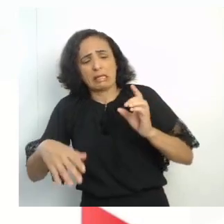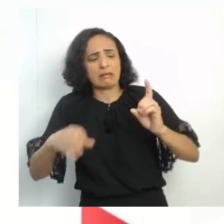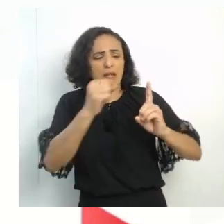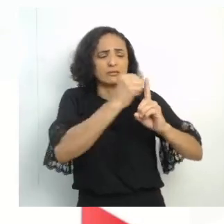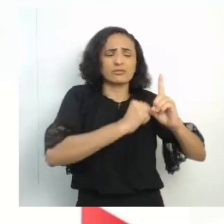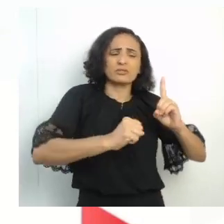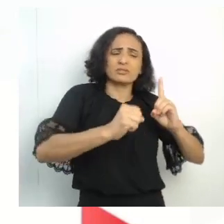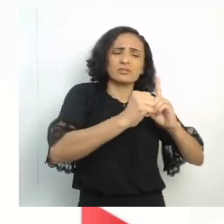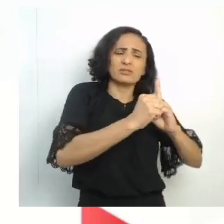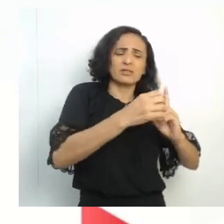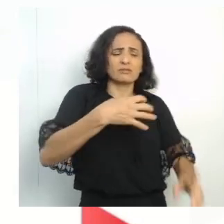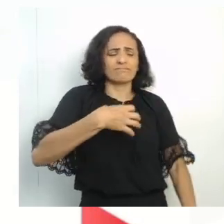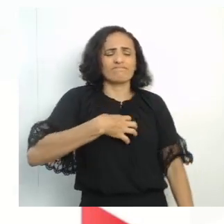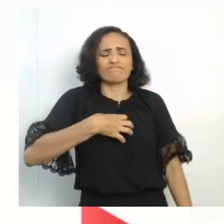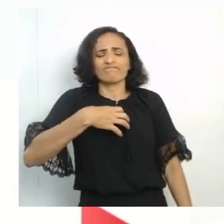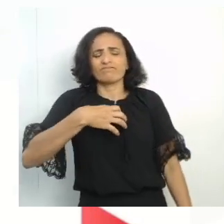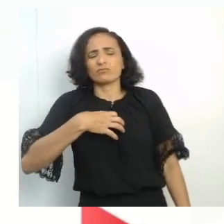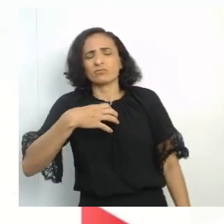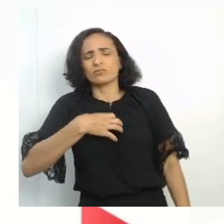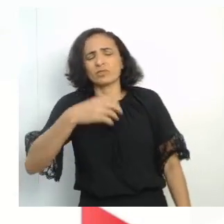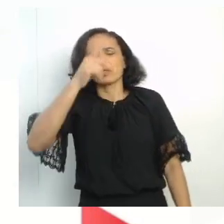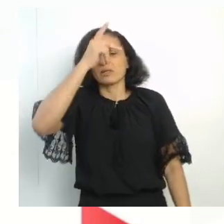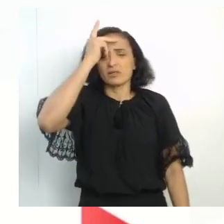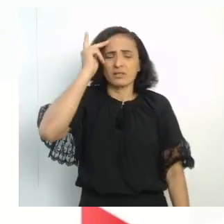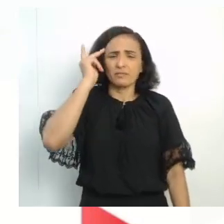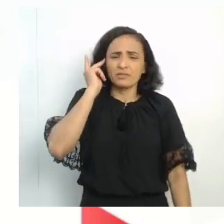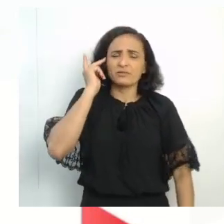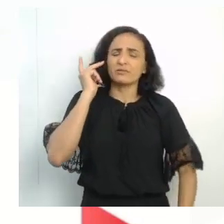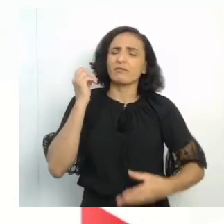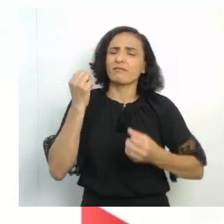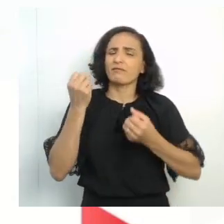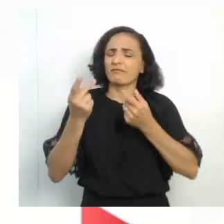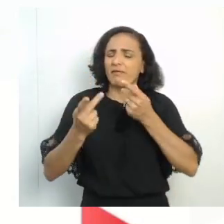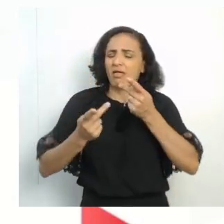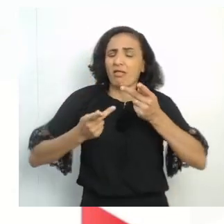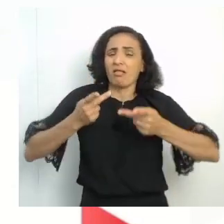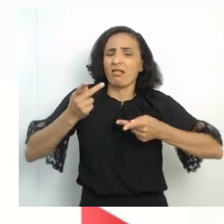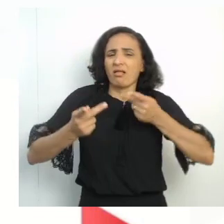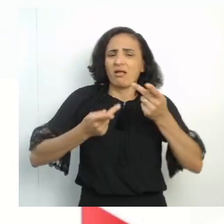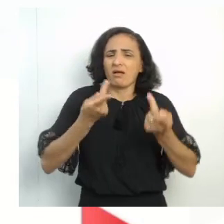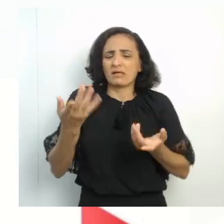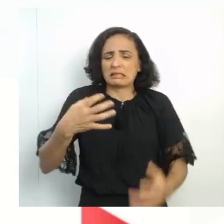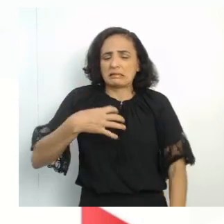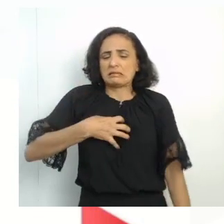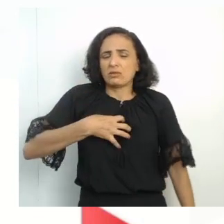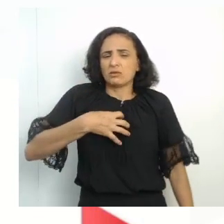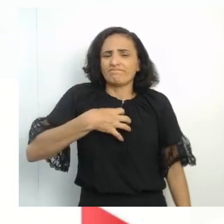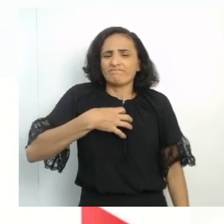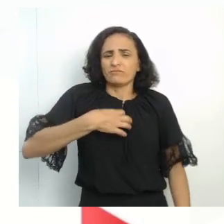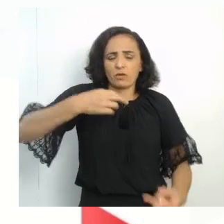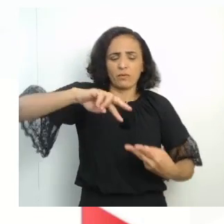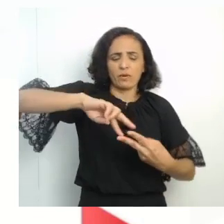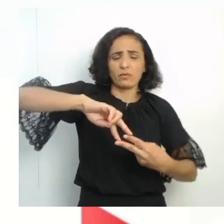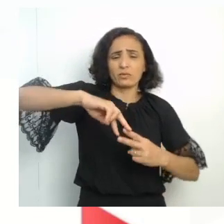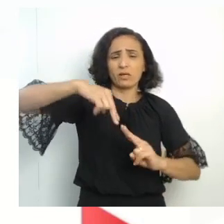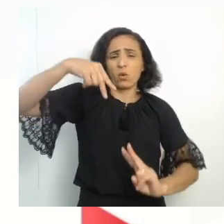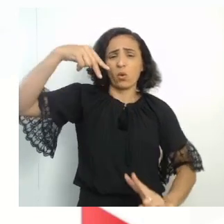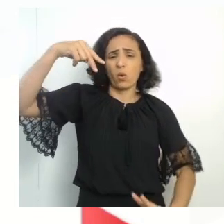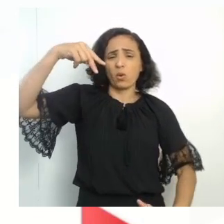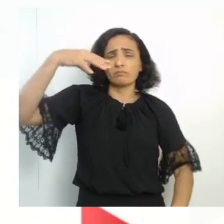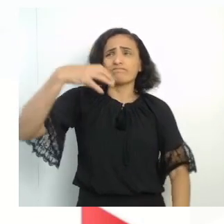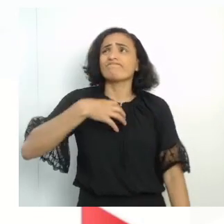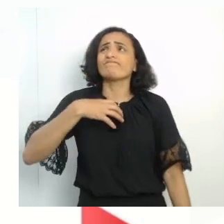eu falo de fatores biológicos, eu posso dizer que tem ali a genética e um sistema de